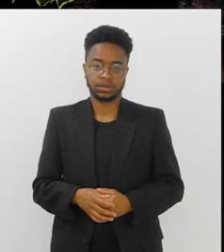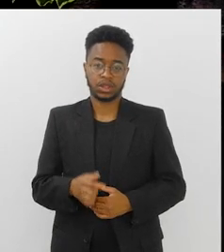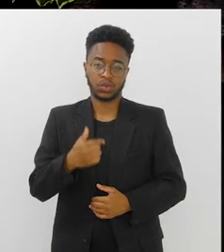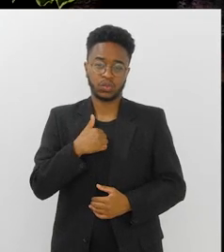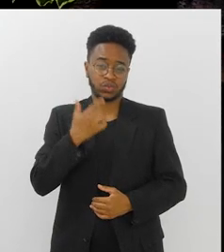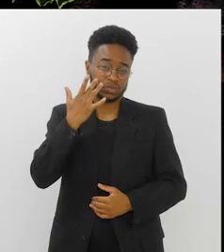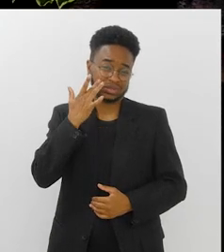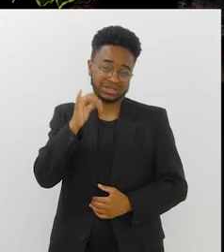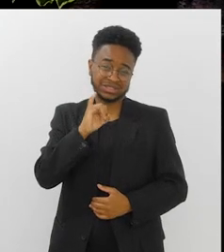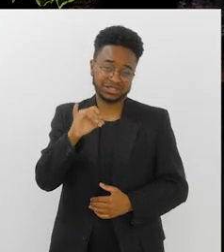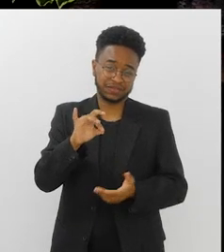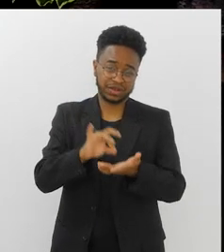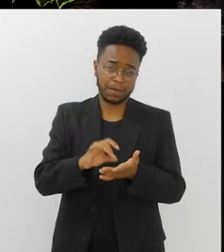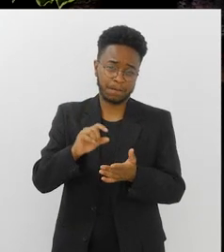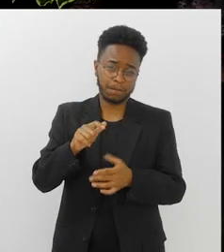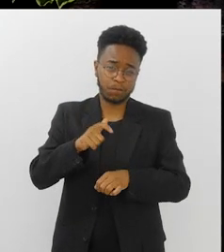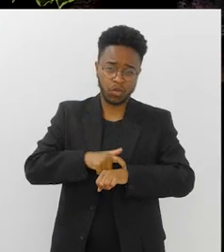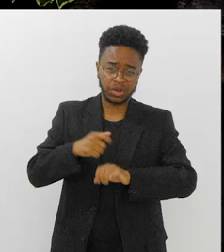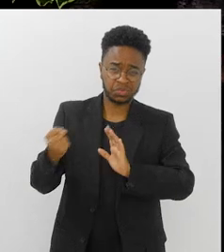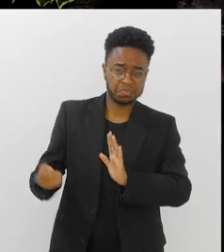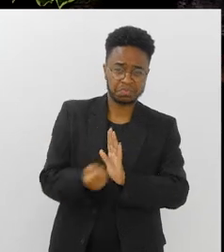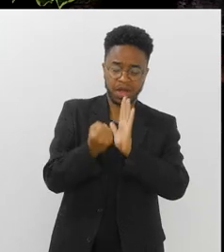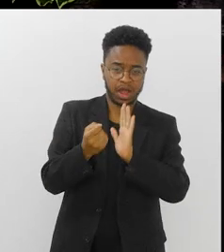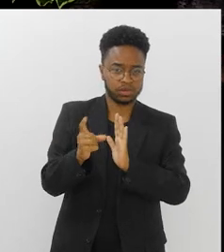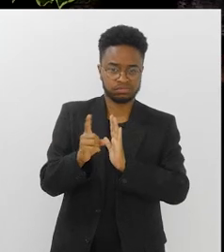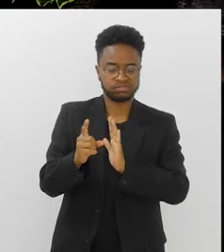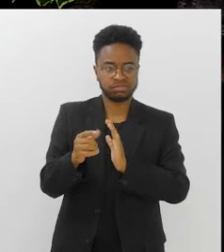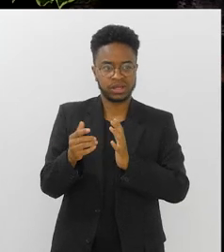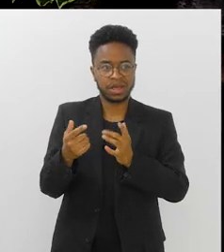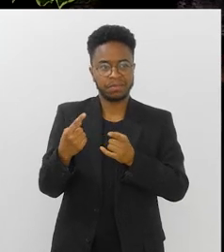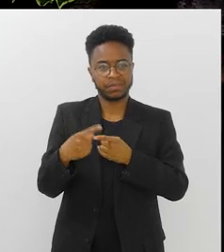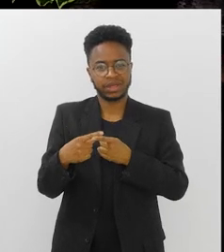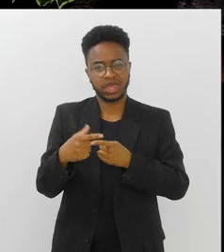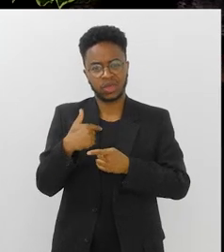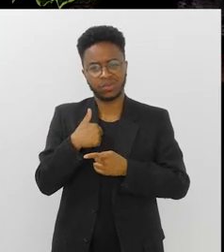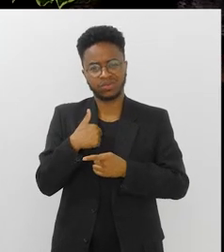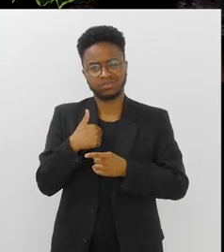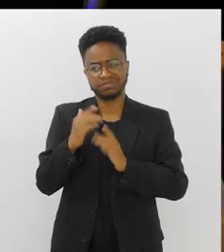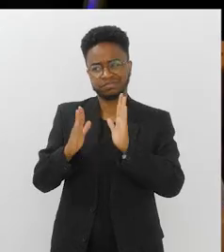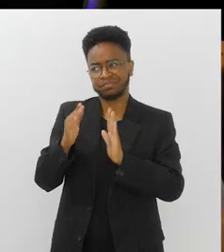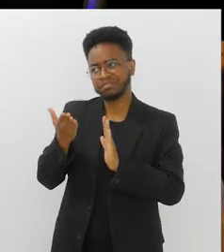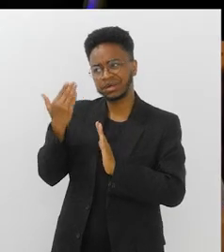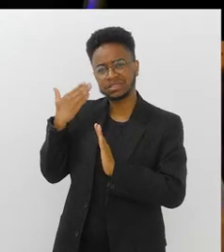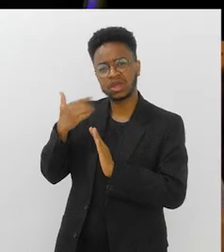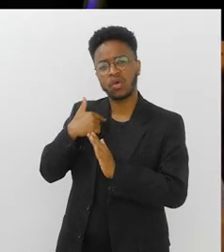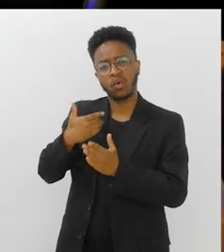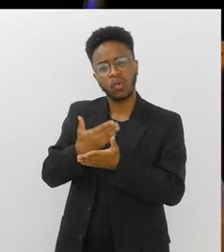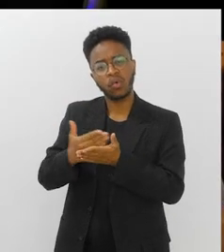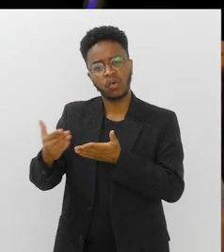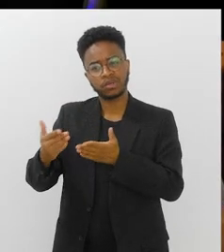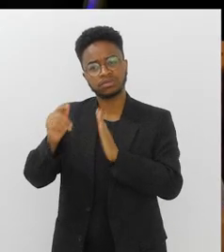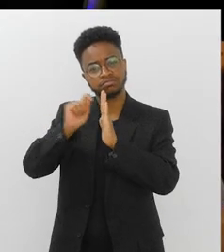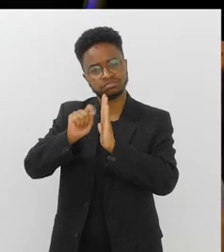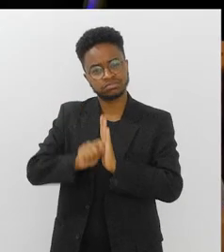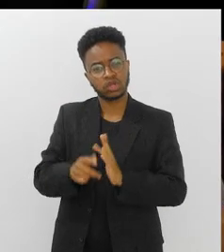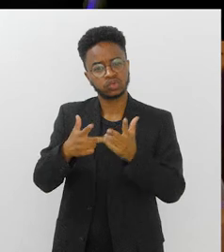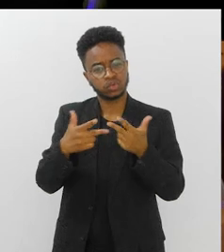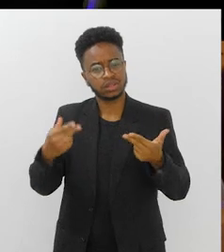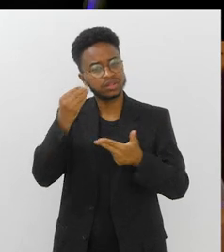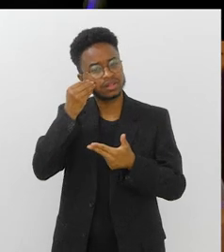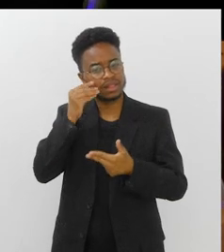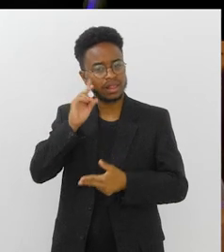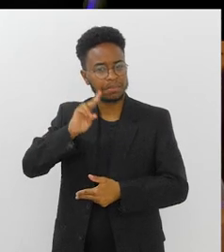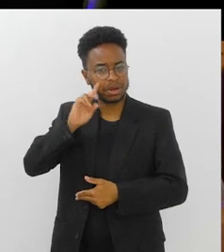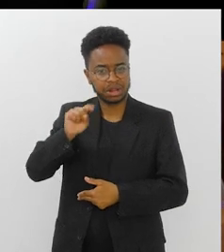eu assim eu não sei se são momentos inesquecíveis eu eu até uns tempos atrás eu comecei a escrever algumas coisas para